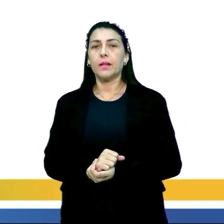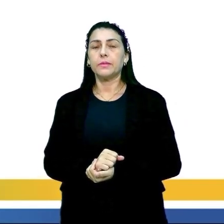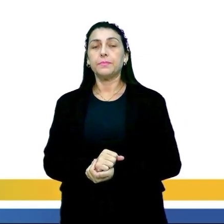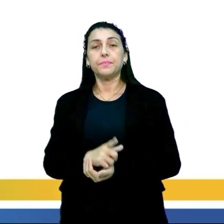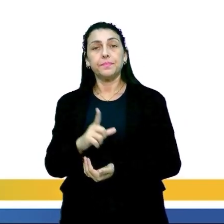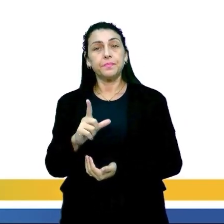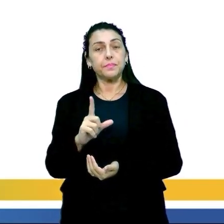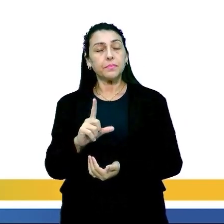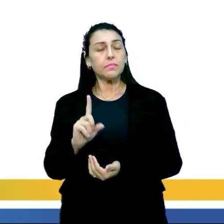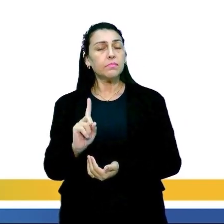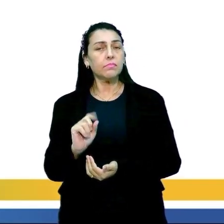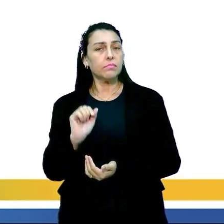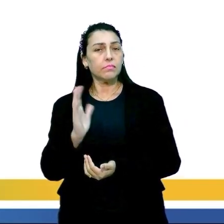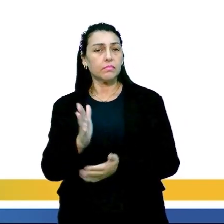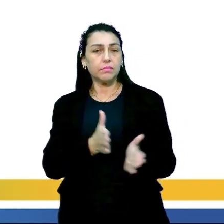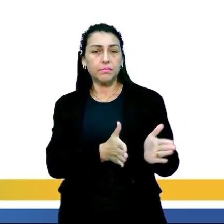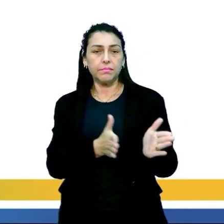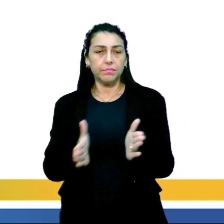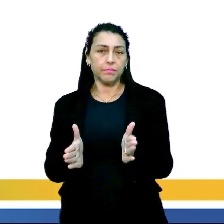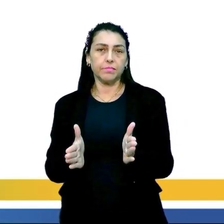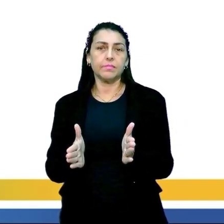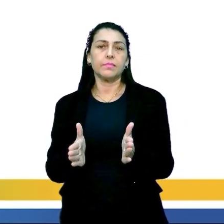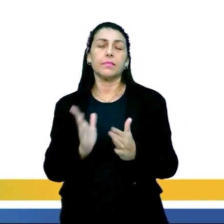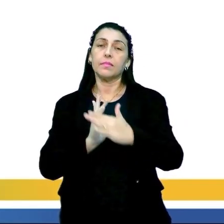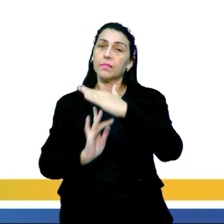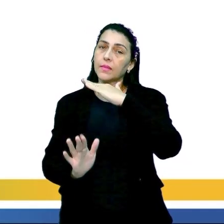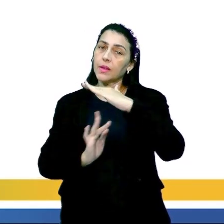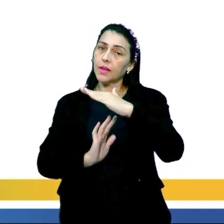Aí a gente passa o quê? Para as migrações